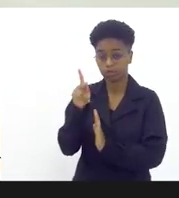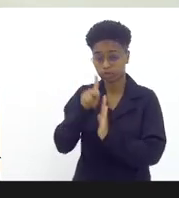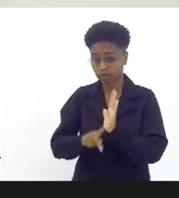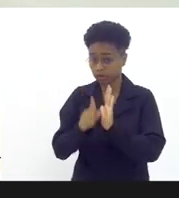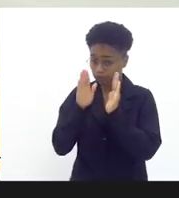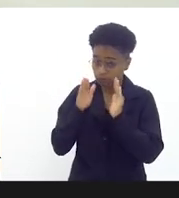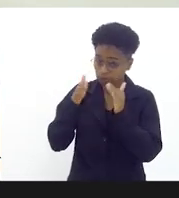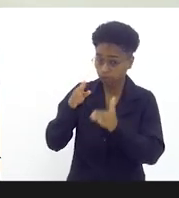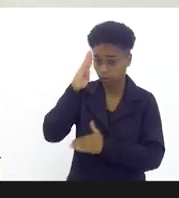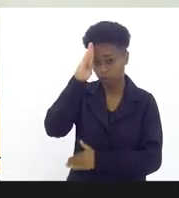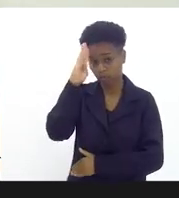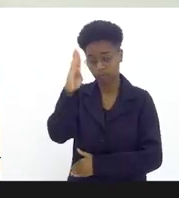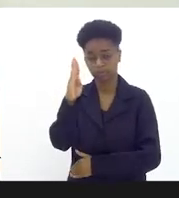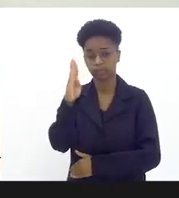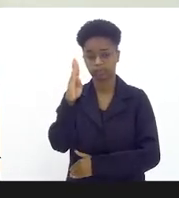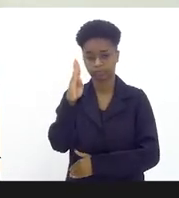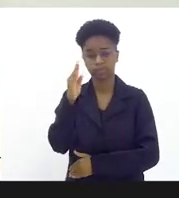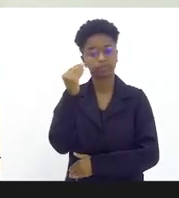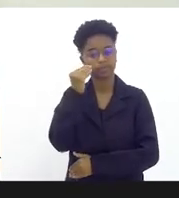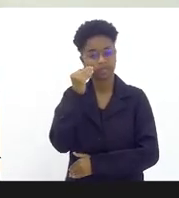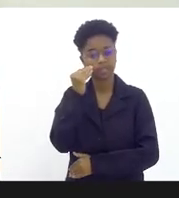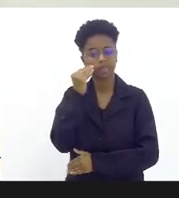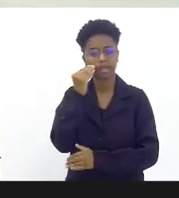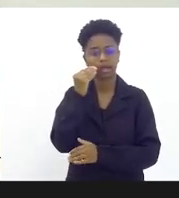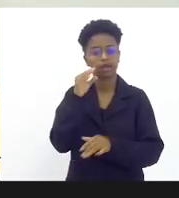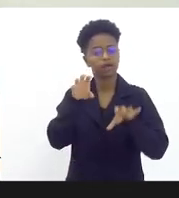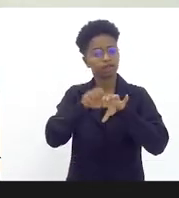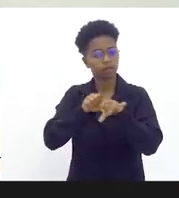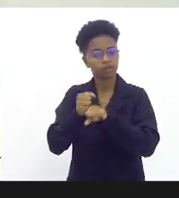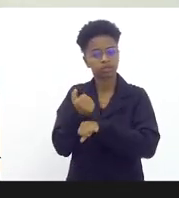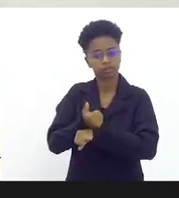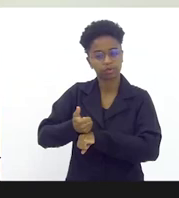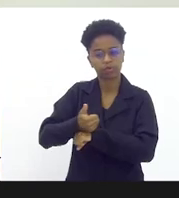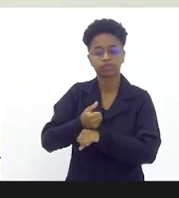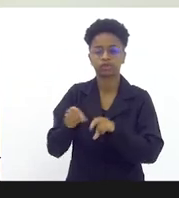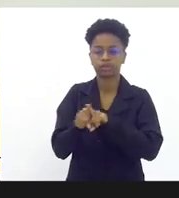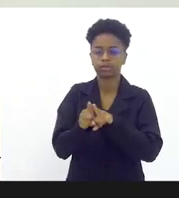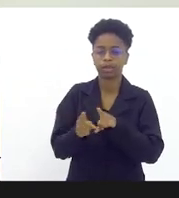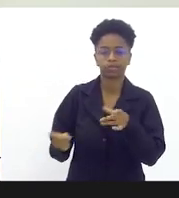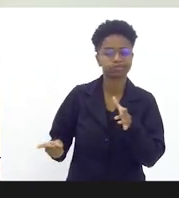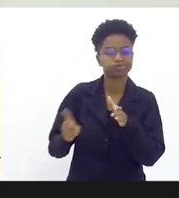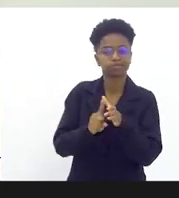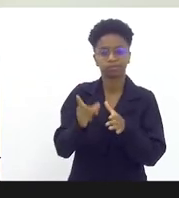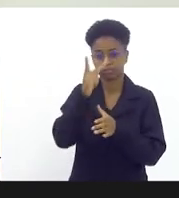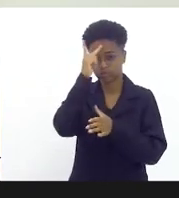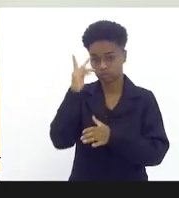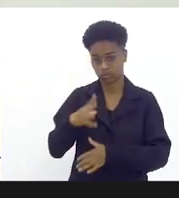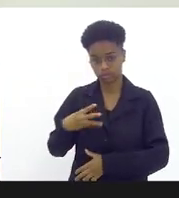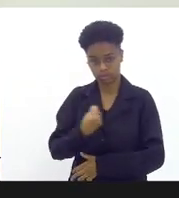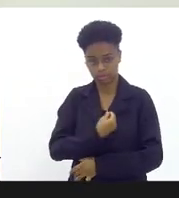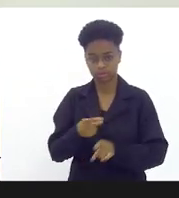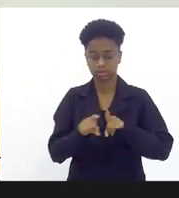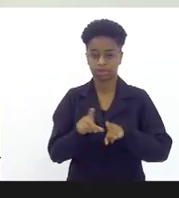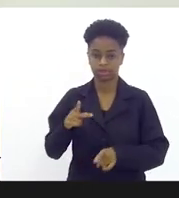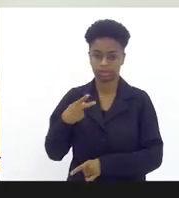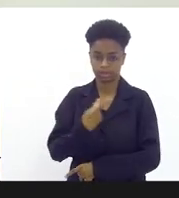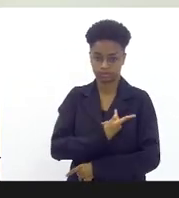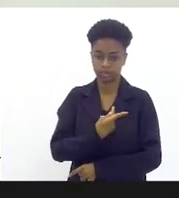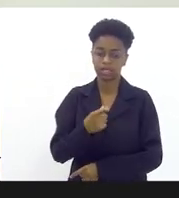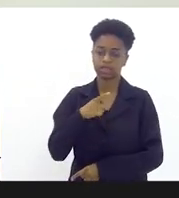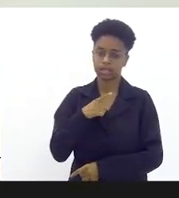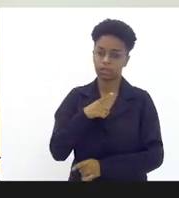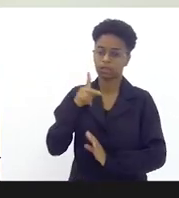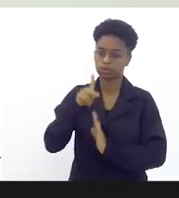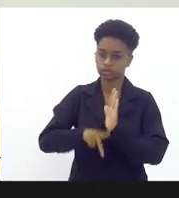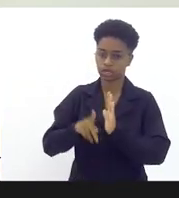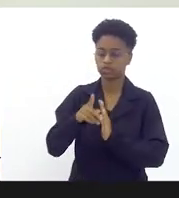né, fortalecendo a qualificação profissional e a inclusão produtiva das pessoas trans travestis. Né? A gente tem um projeto